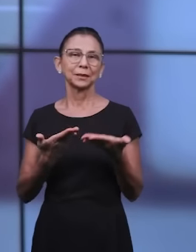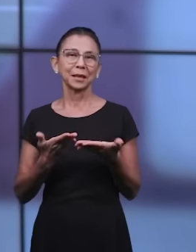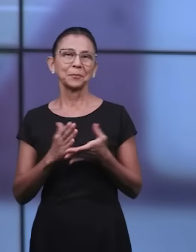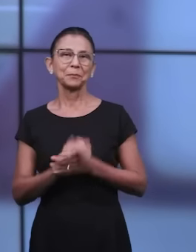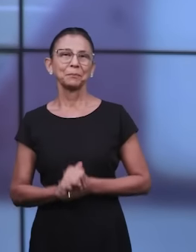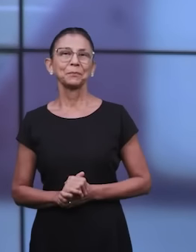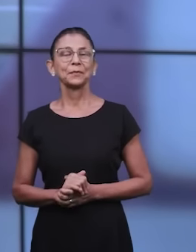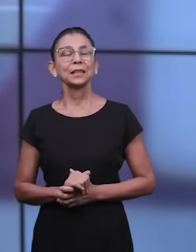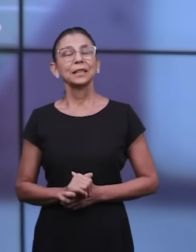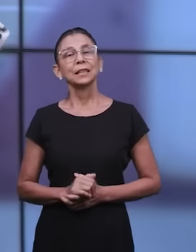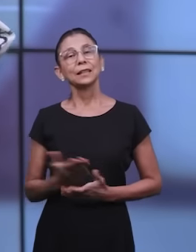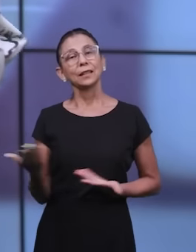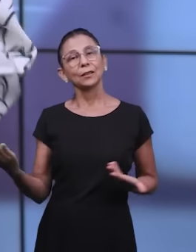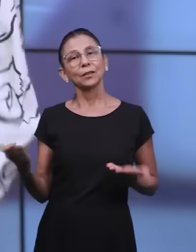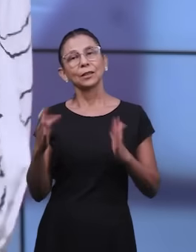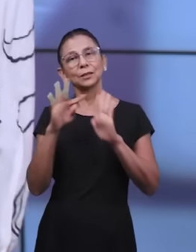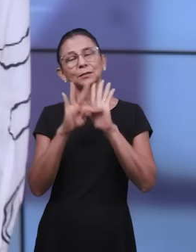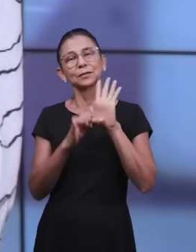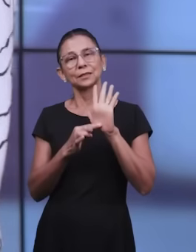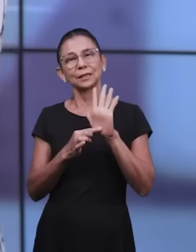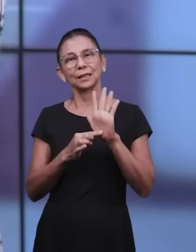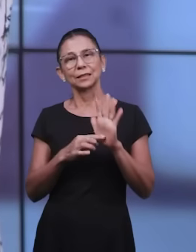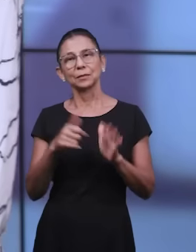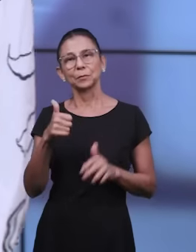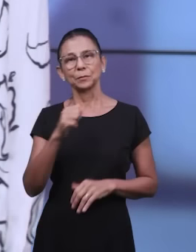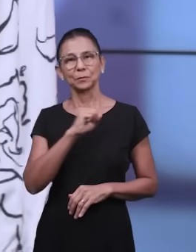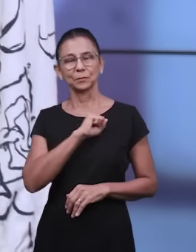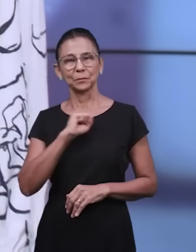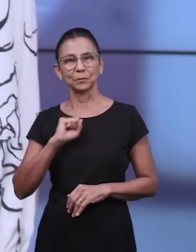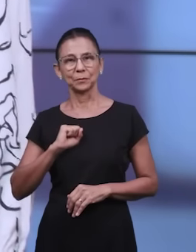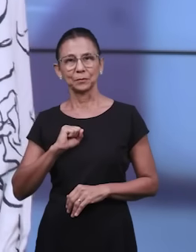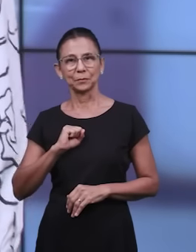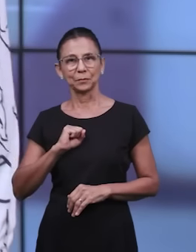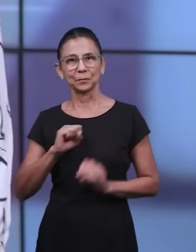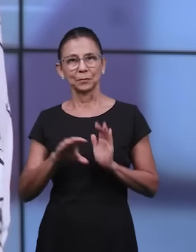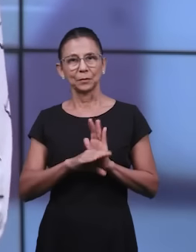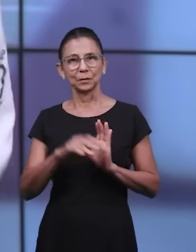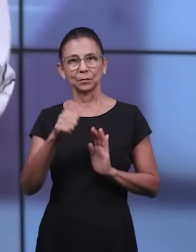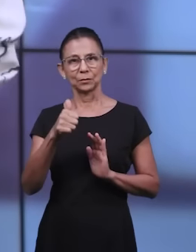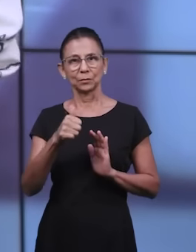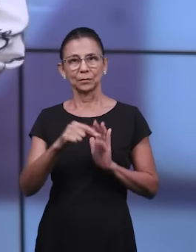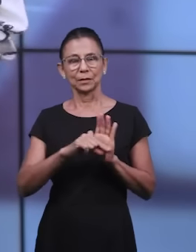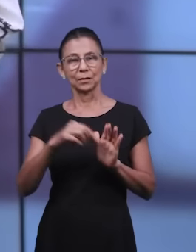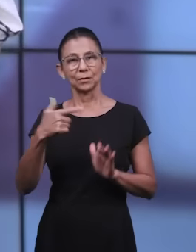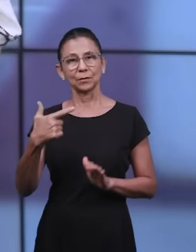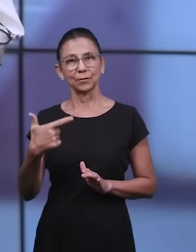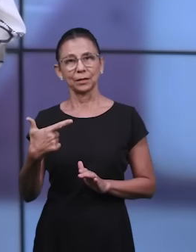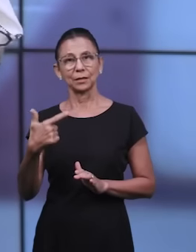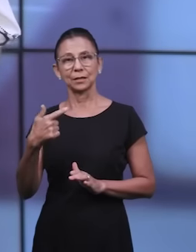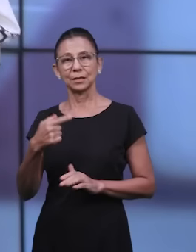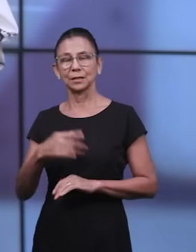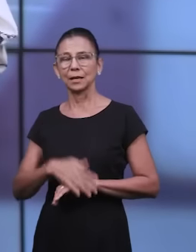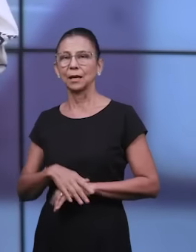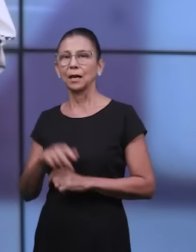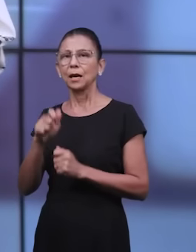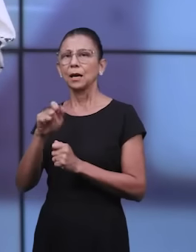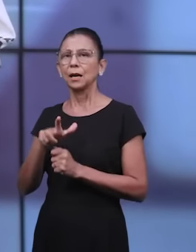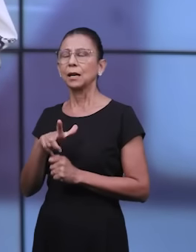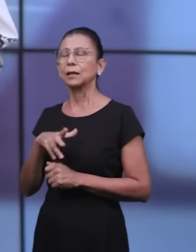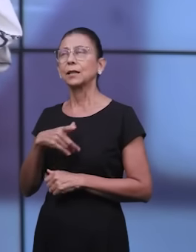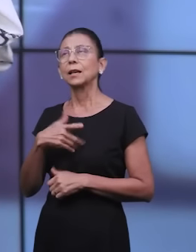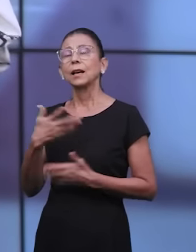meditação, ficamos com um texto que se encontra em 1 Samuel 1:27. Por este menino orava